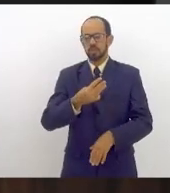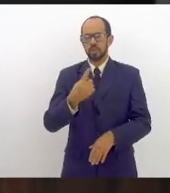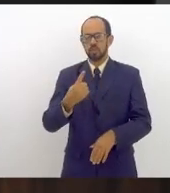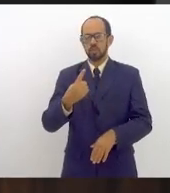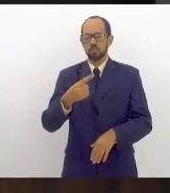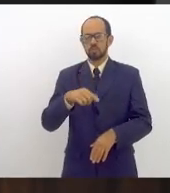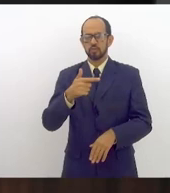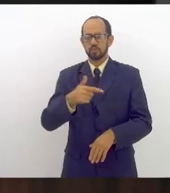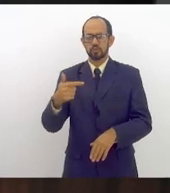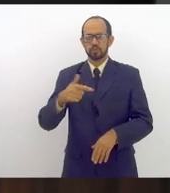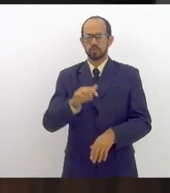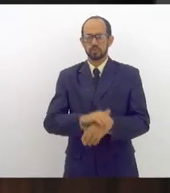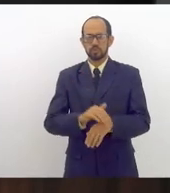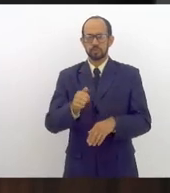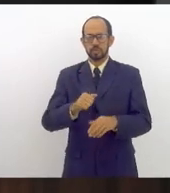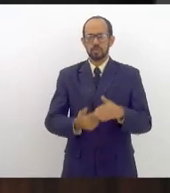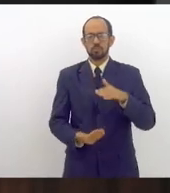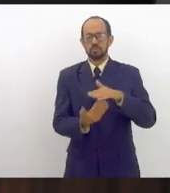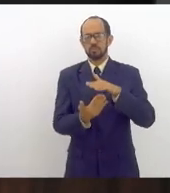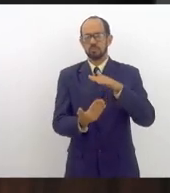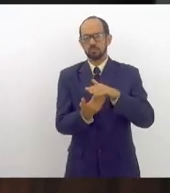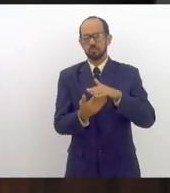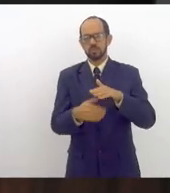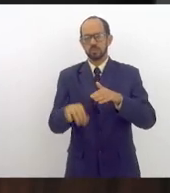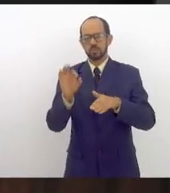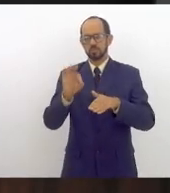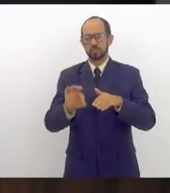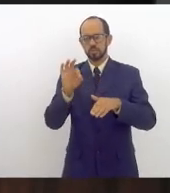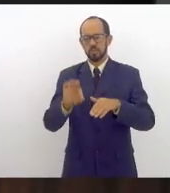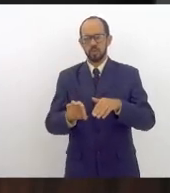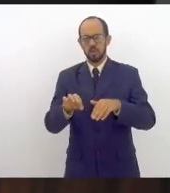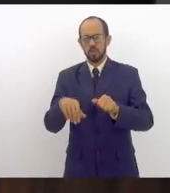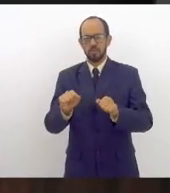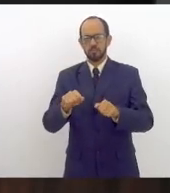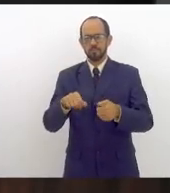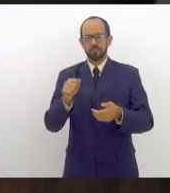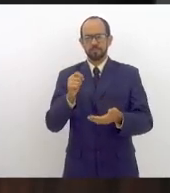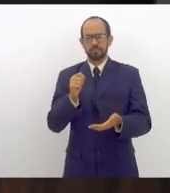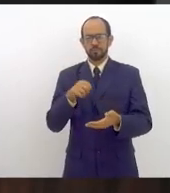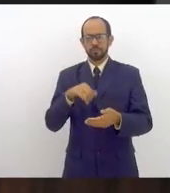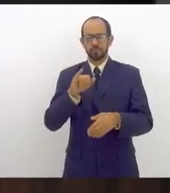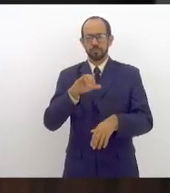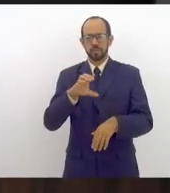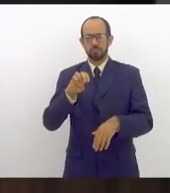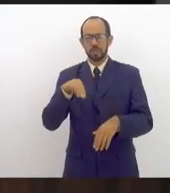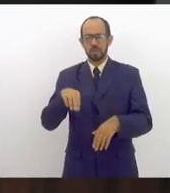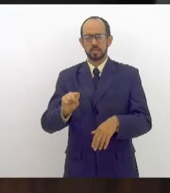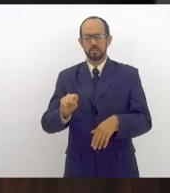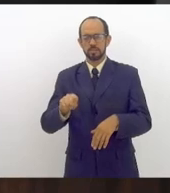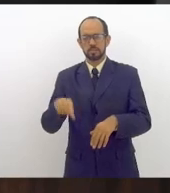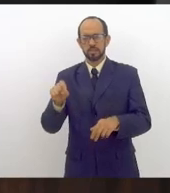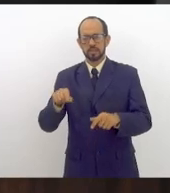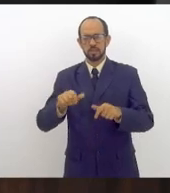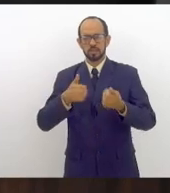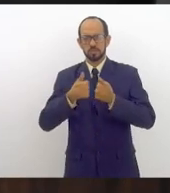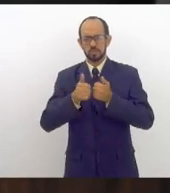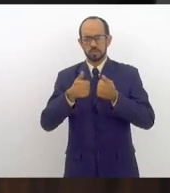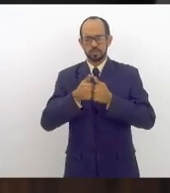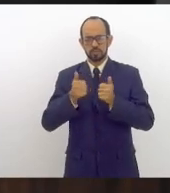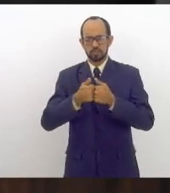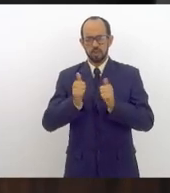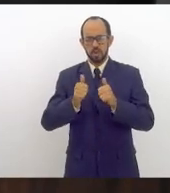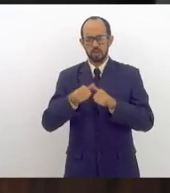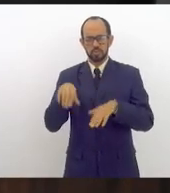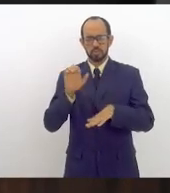define a alíquota máxima do imposto sobre operações relativas à circulação de mercadorias e sobre prestações de serviços de transporte